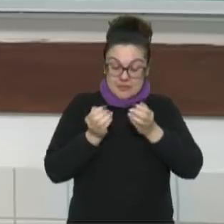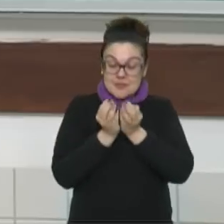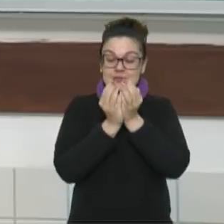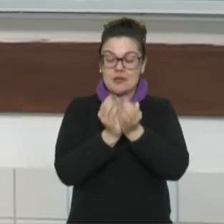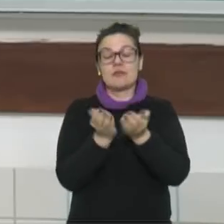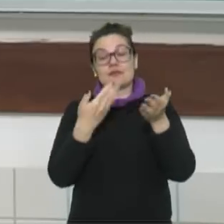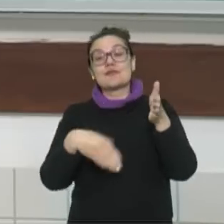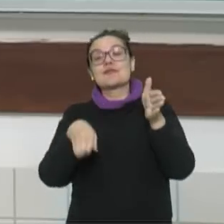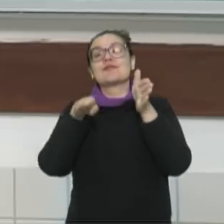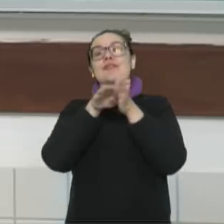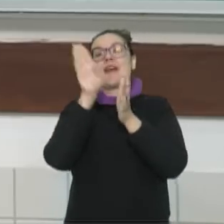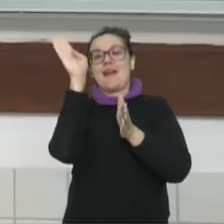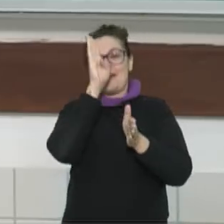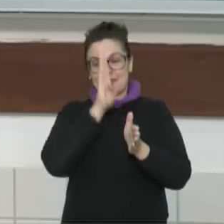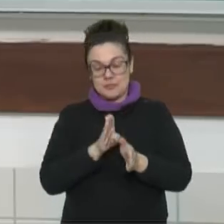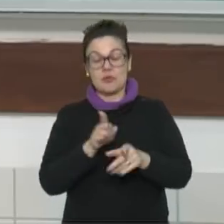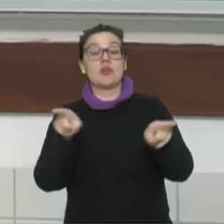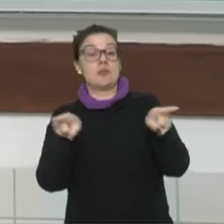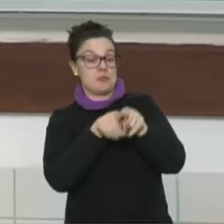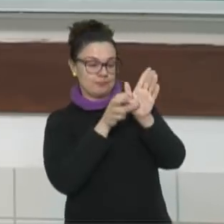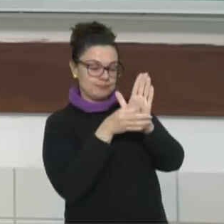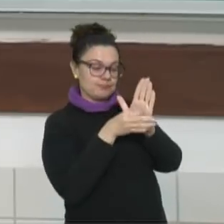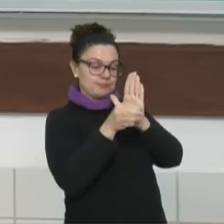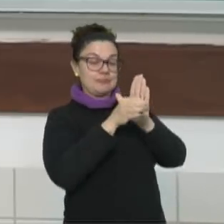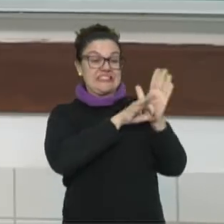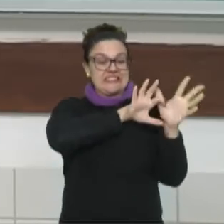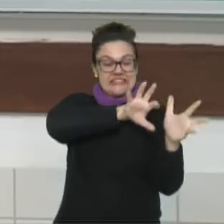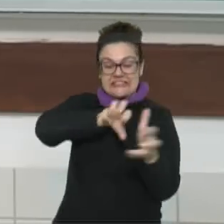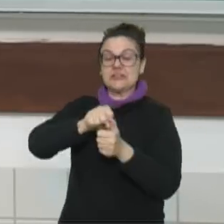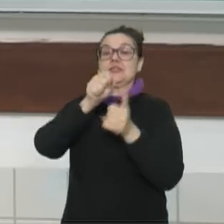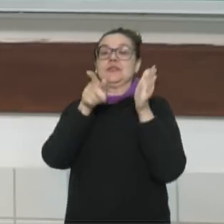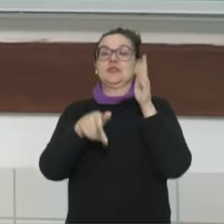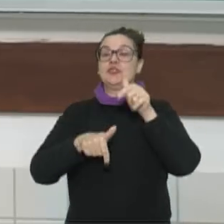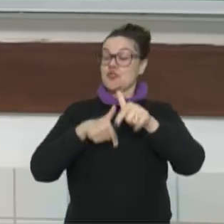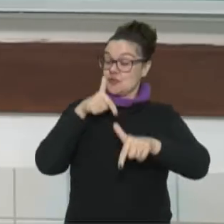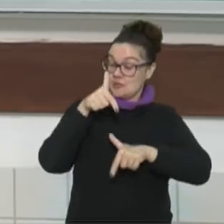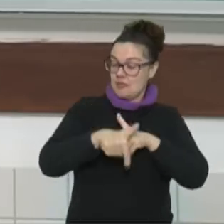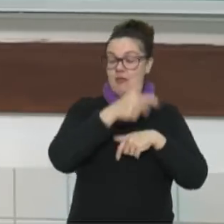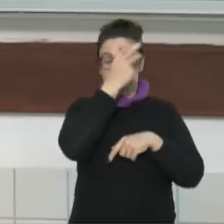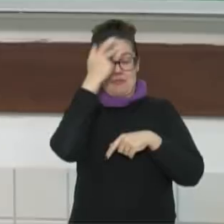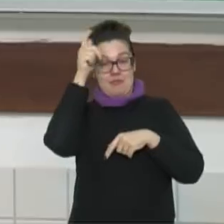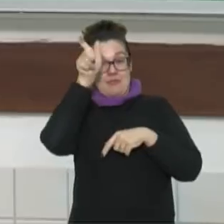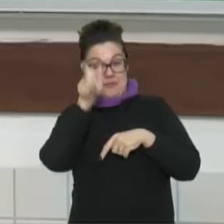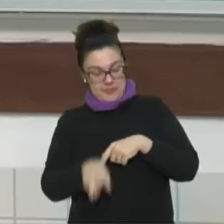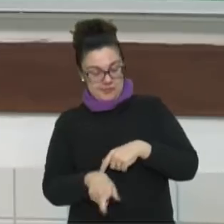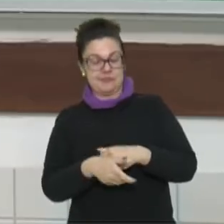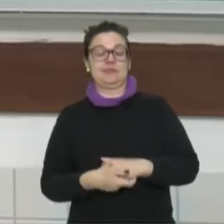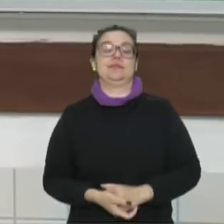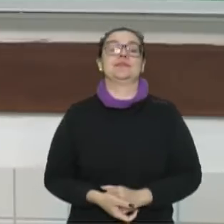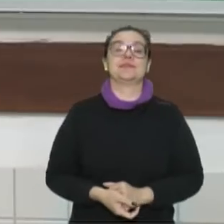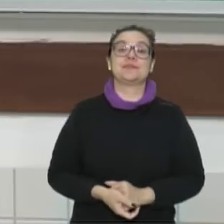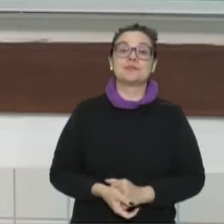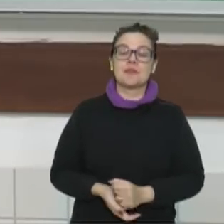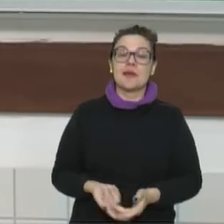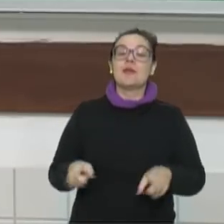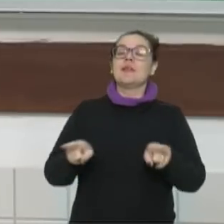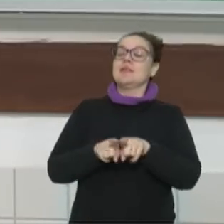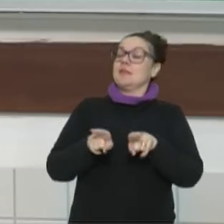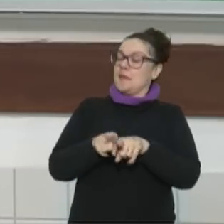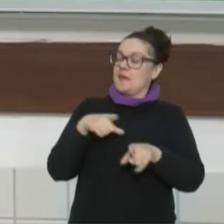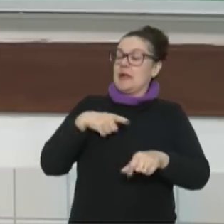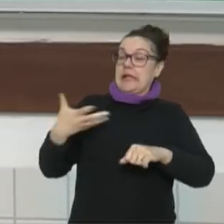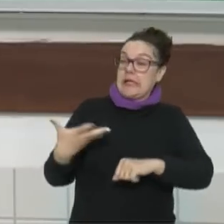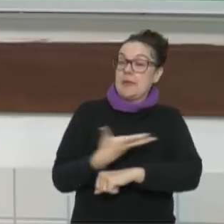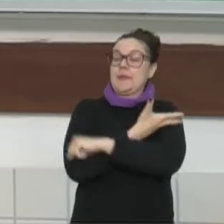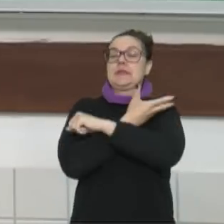chegar aqui. Né? Então, critica também essa exploração da mão de obra. Né? Então, tem a emoção de